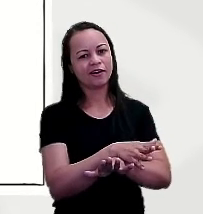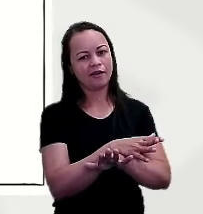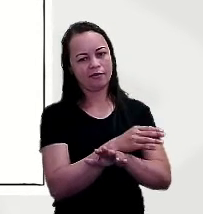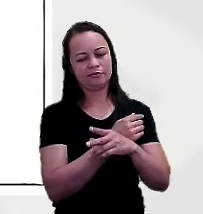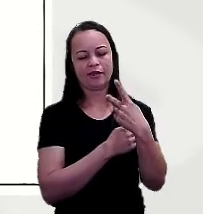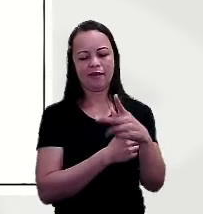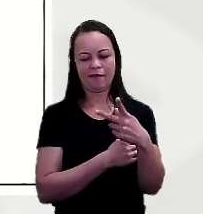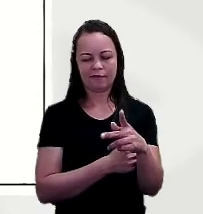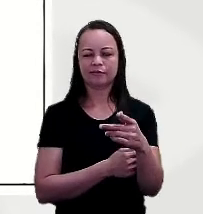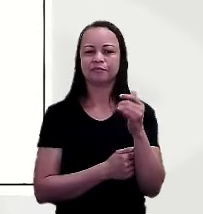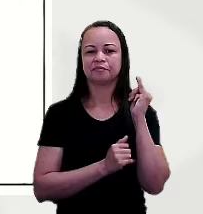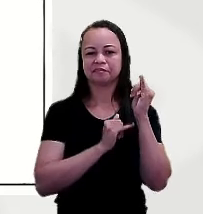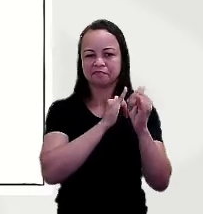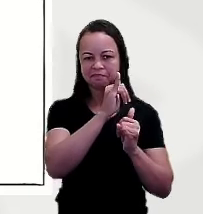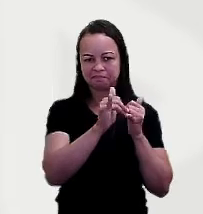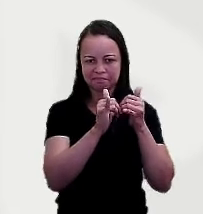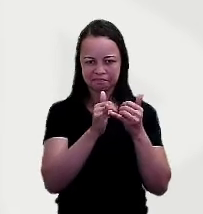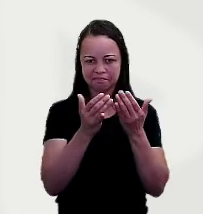da Iara.